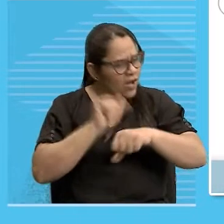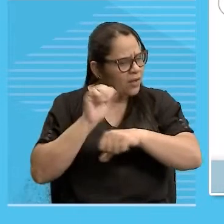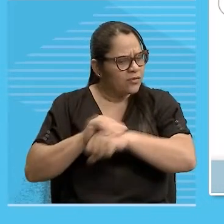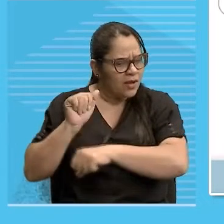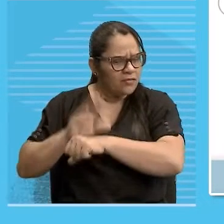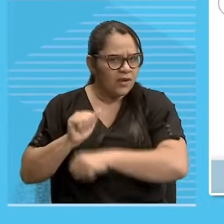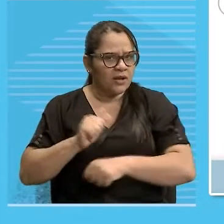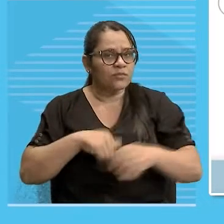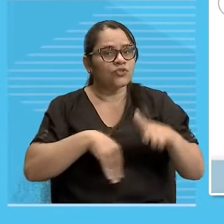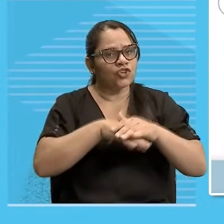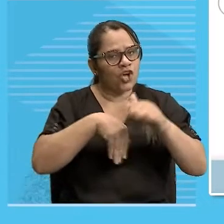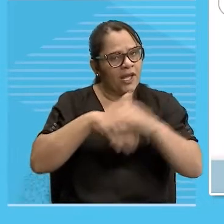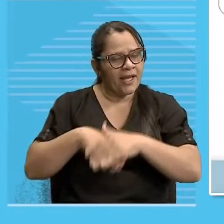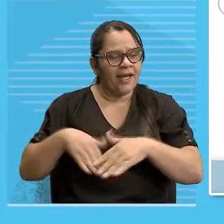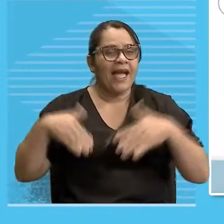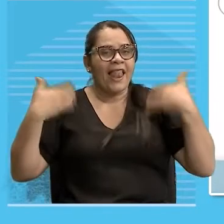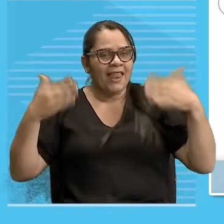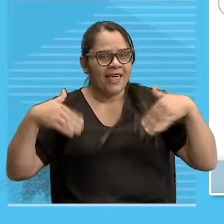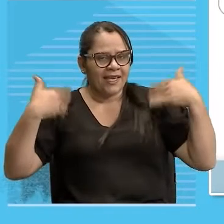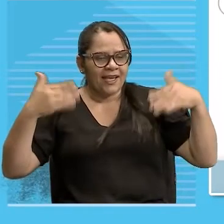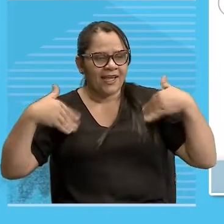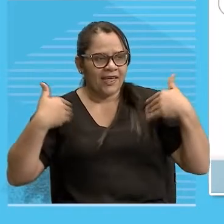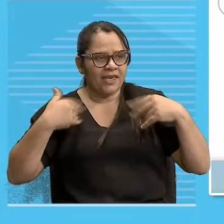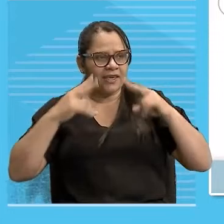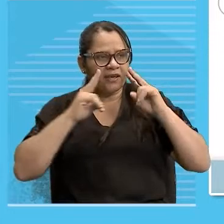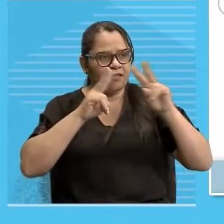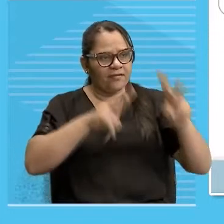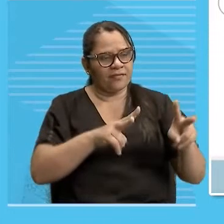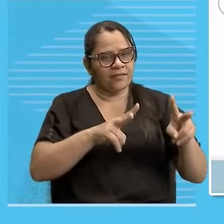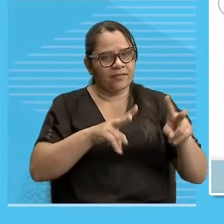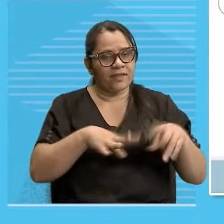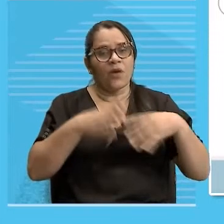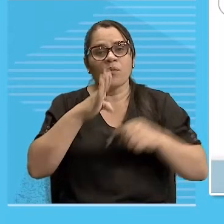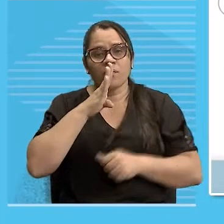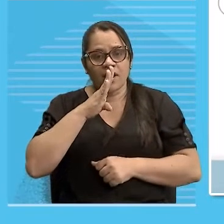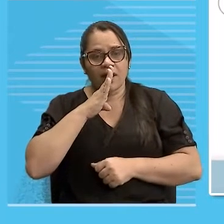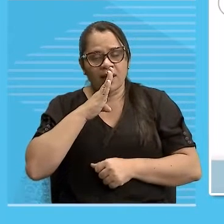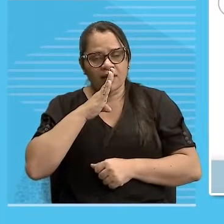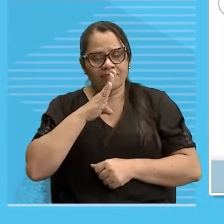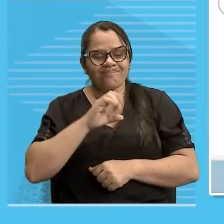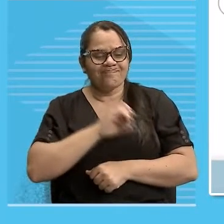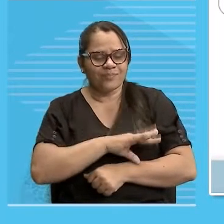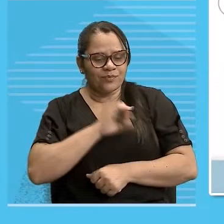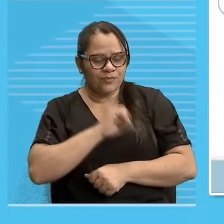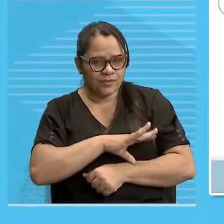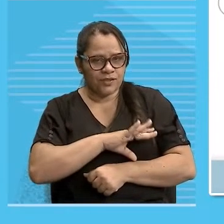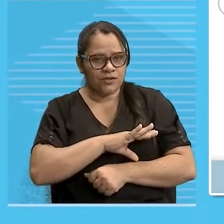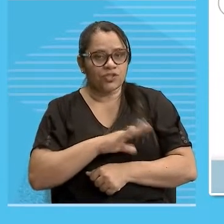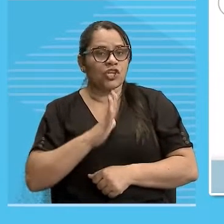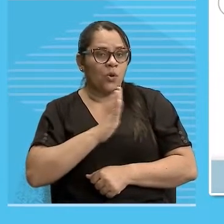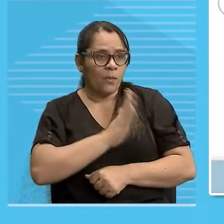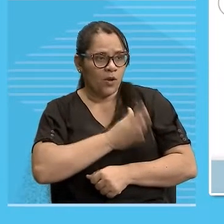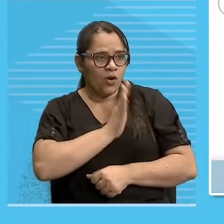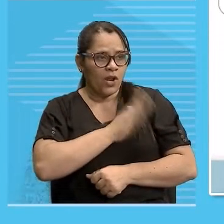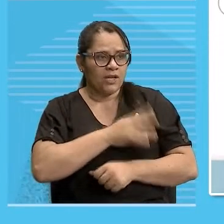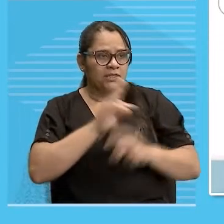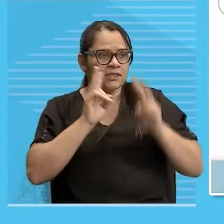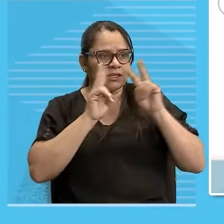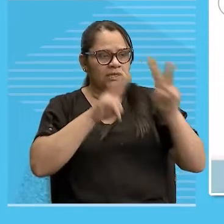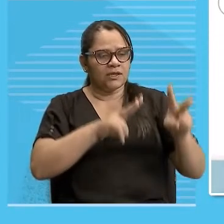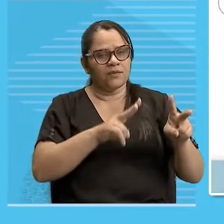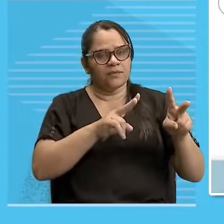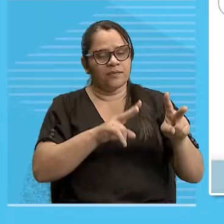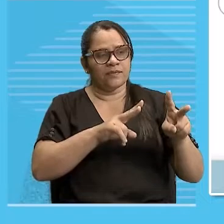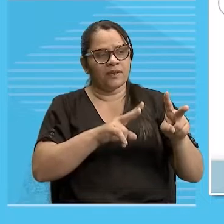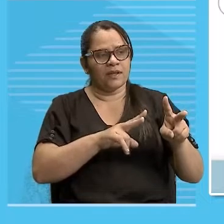pega. Ânimo. Cala meu medo, fala meu coração, viva. Que maravilha de paisagem aí, ó. Alegria, você